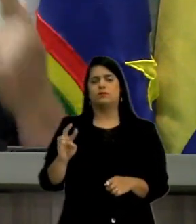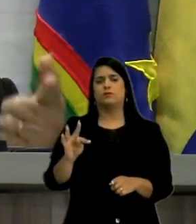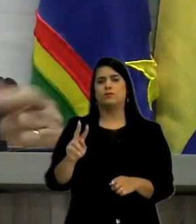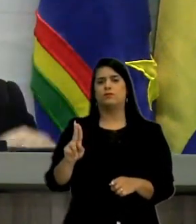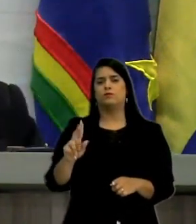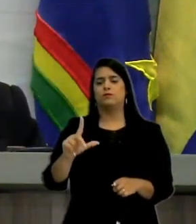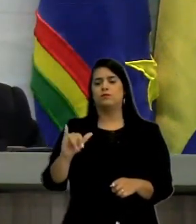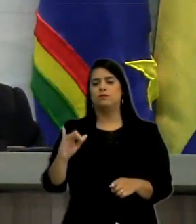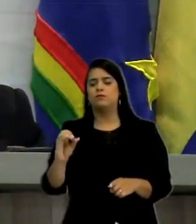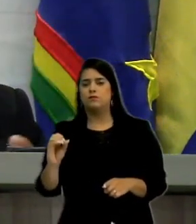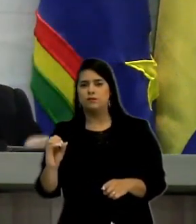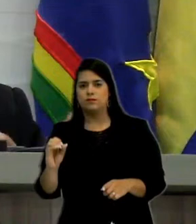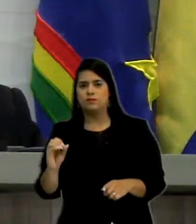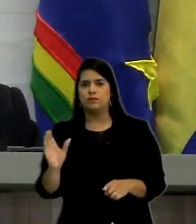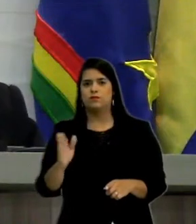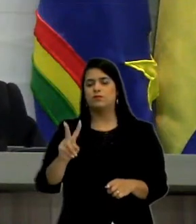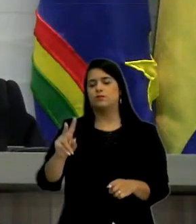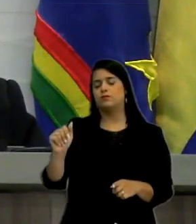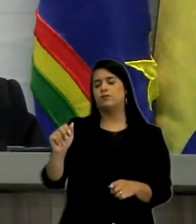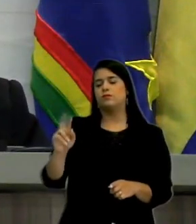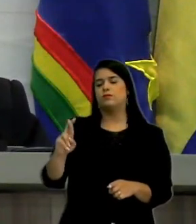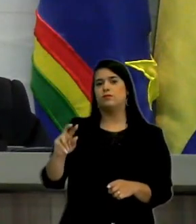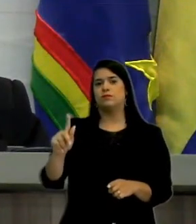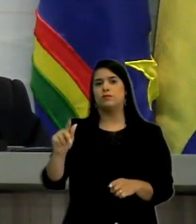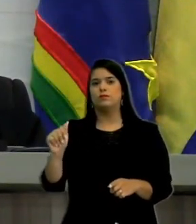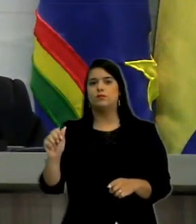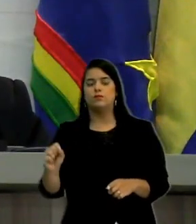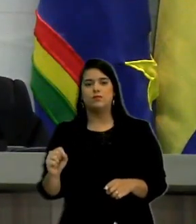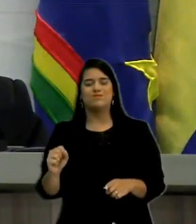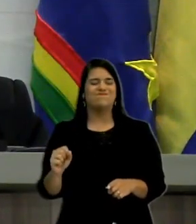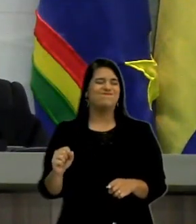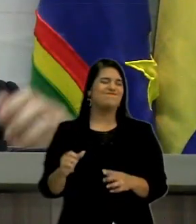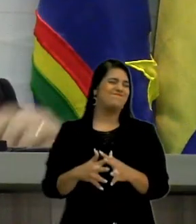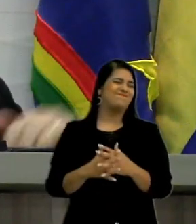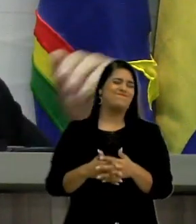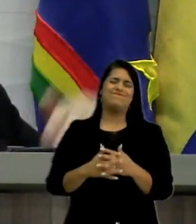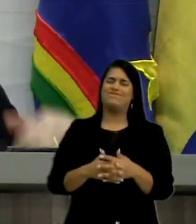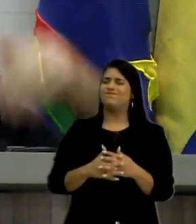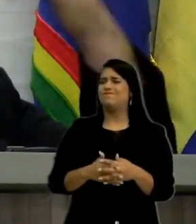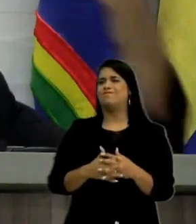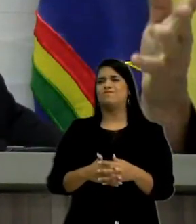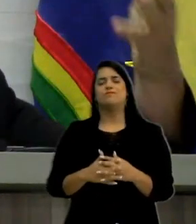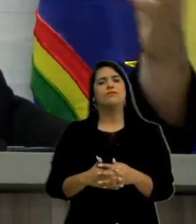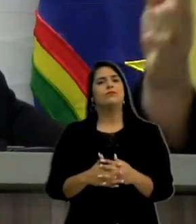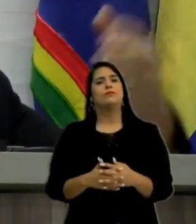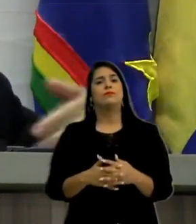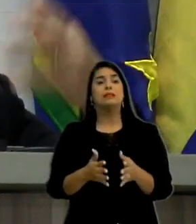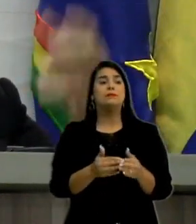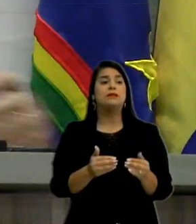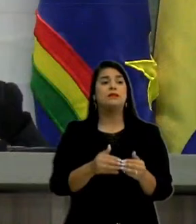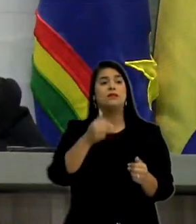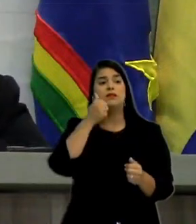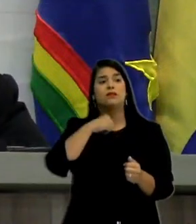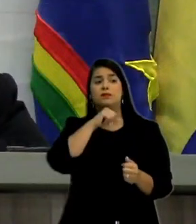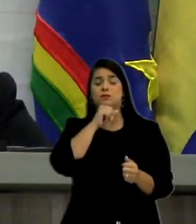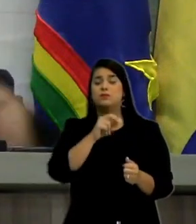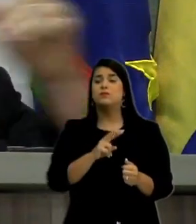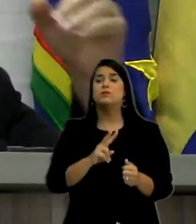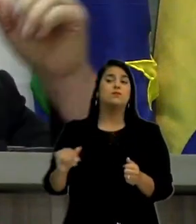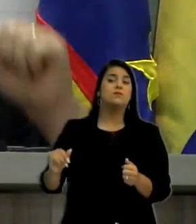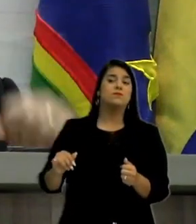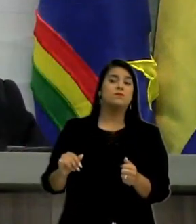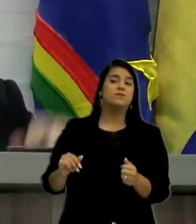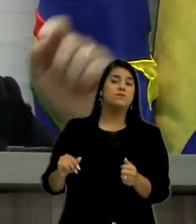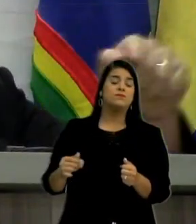ou entrar pela primeira vez, é uma tristeza. Está se pedindo até que a mãe vá, e quando chega lá e